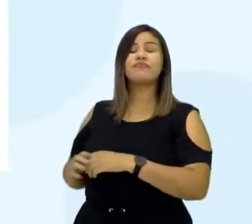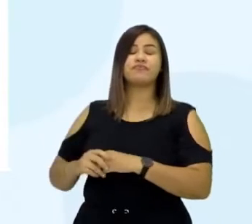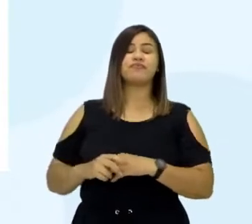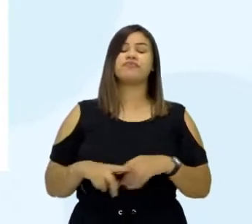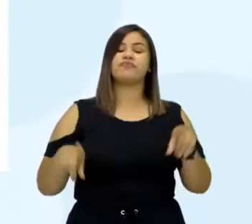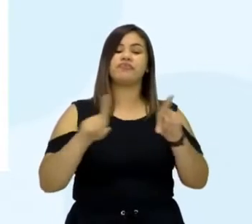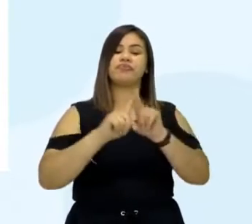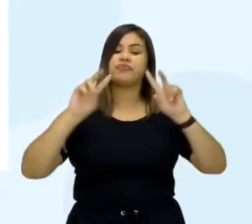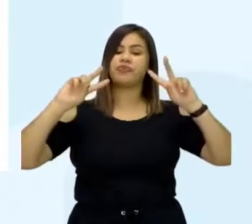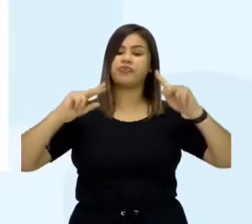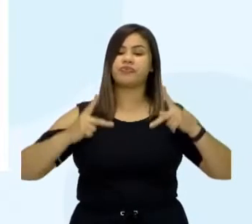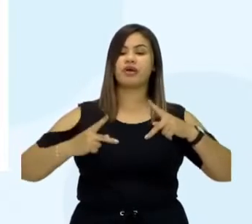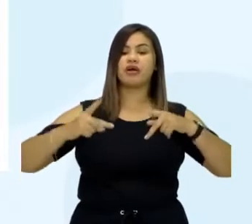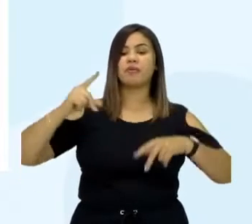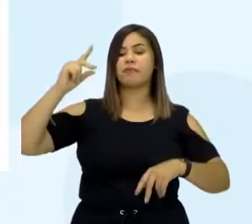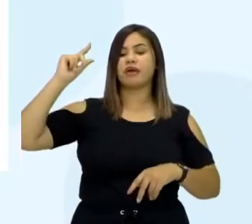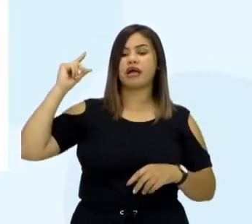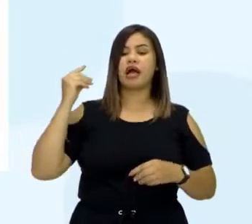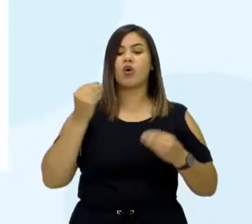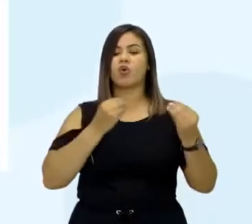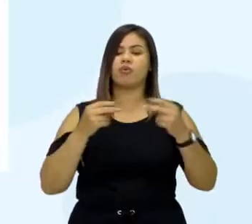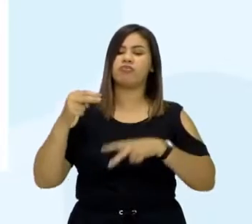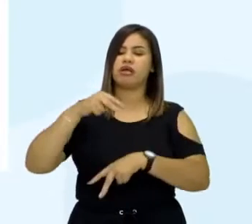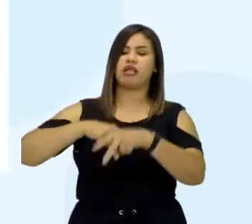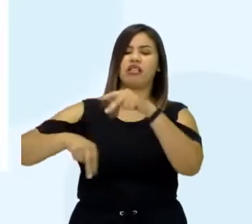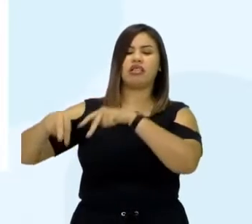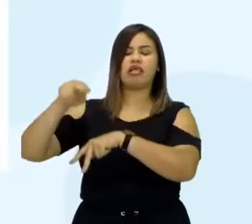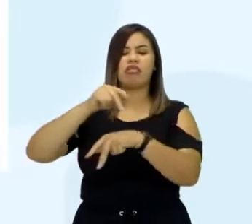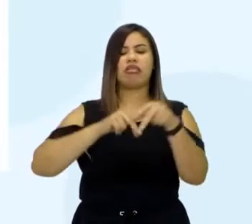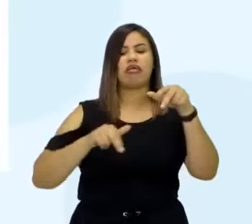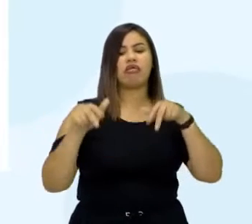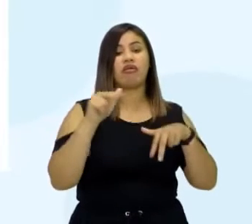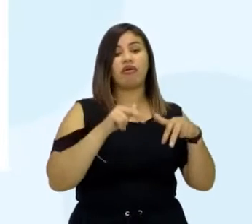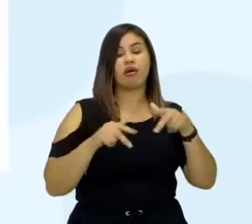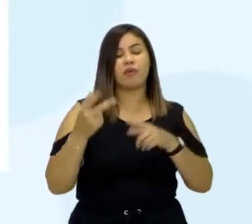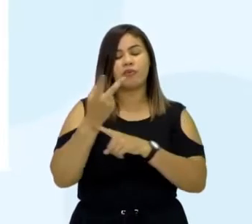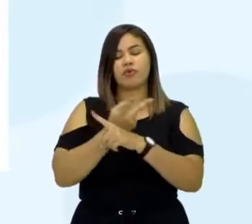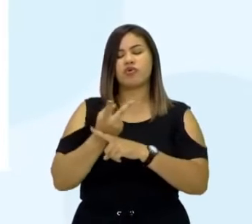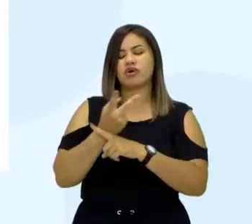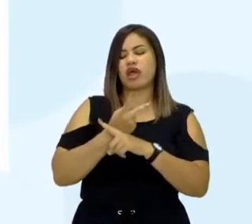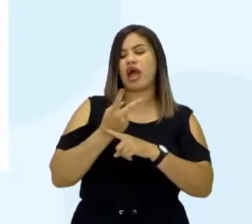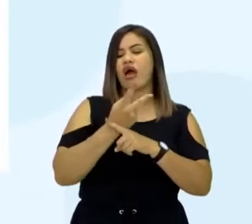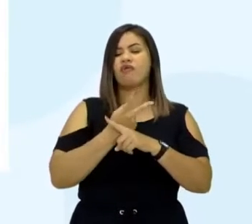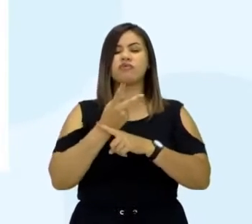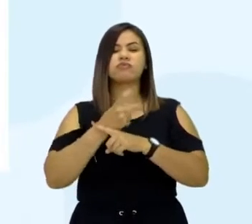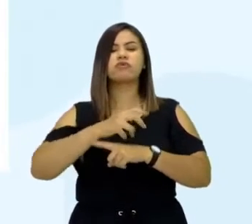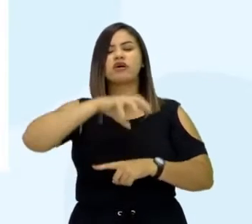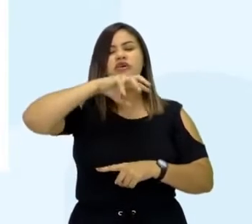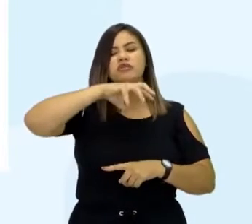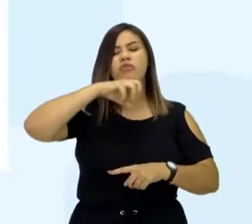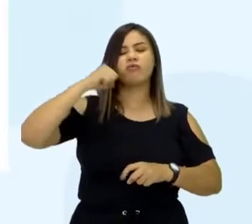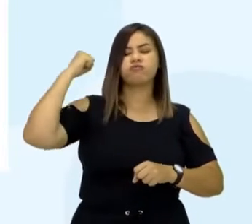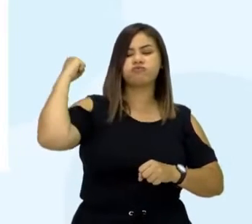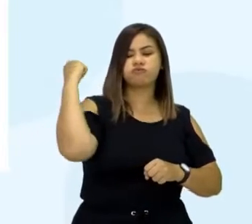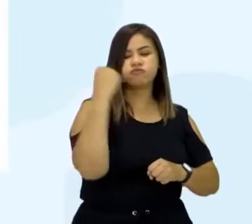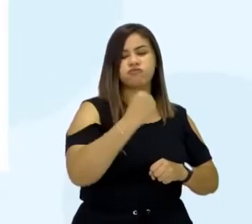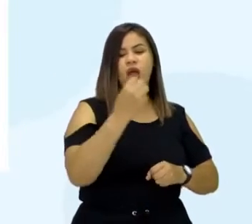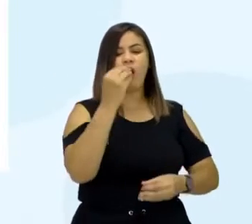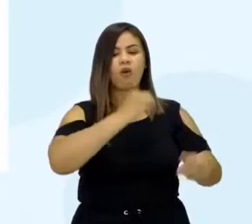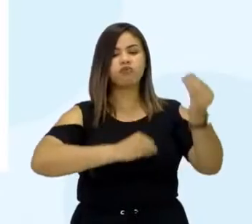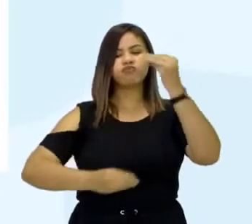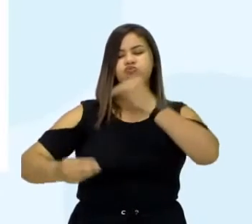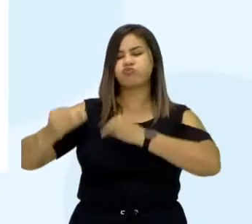época, eles eram nômades, né? Eles procuravam a sua caça, a sua coleta, né, o seu alimento,